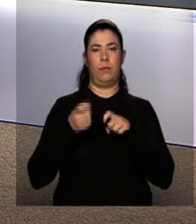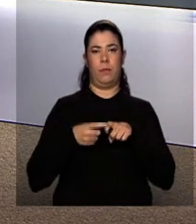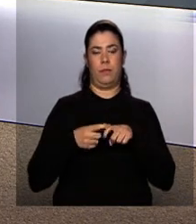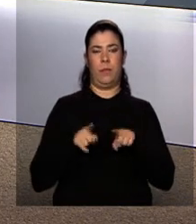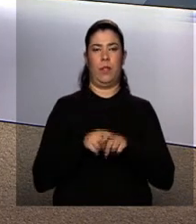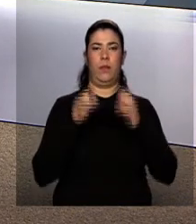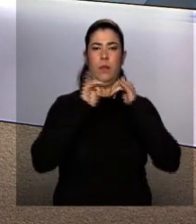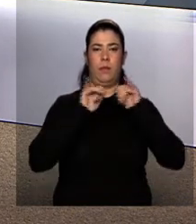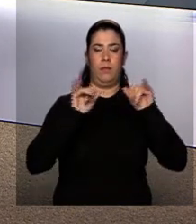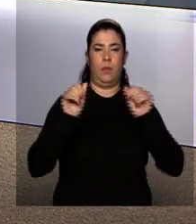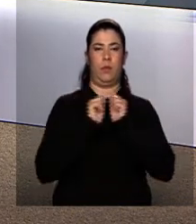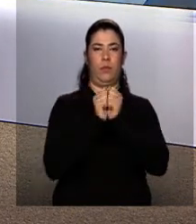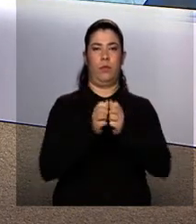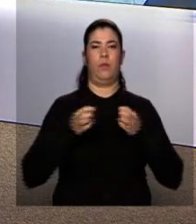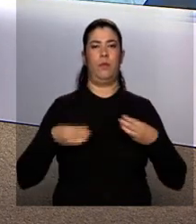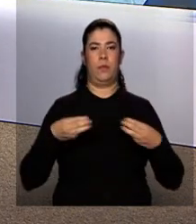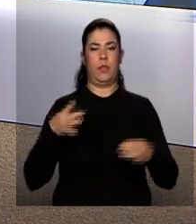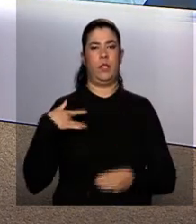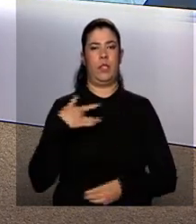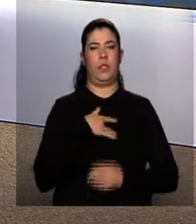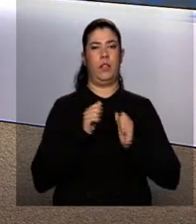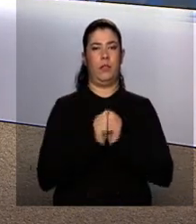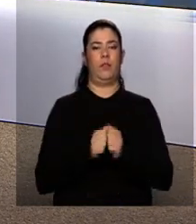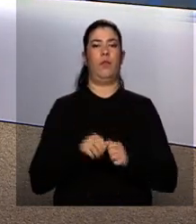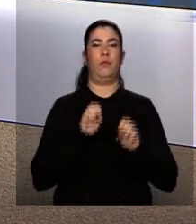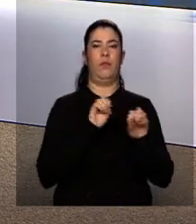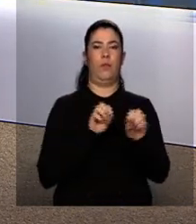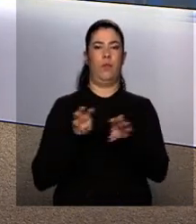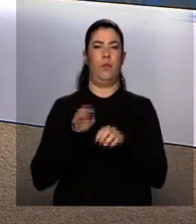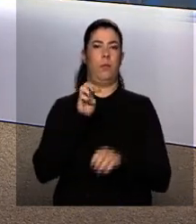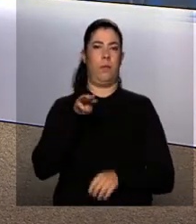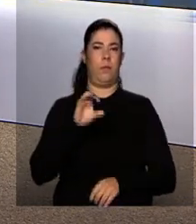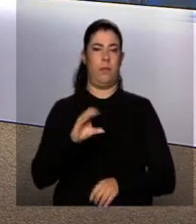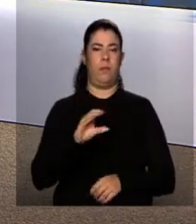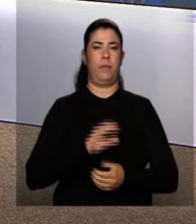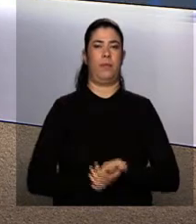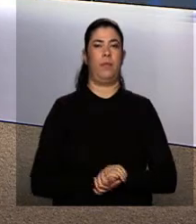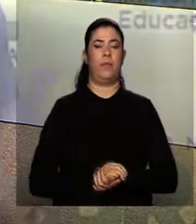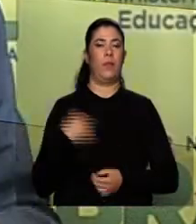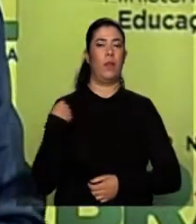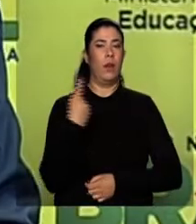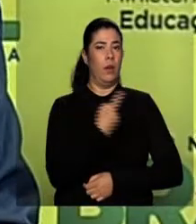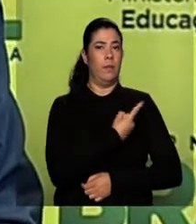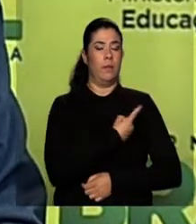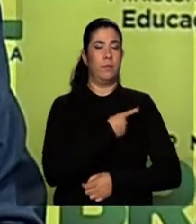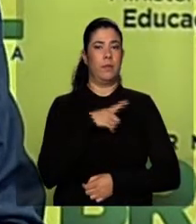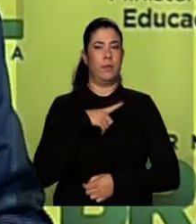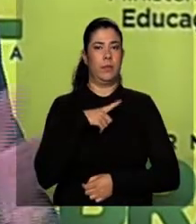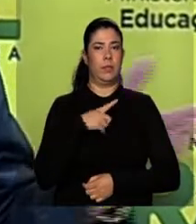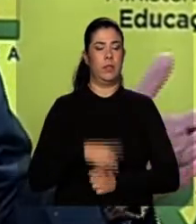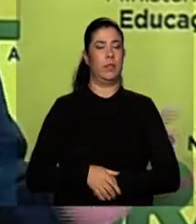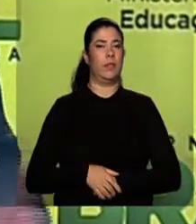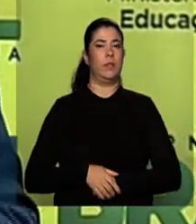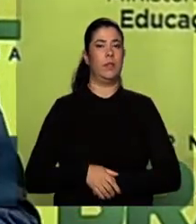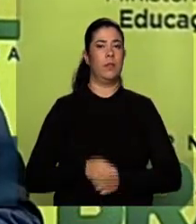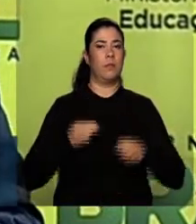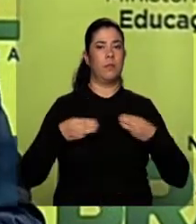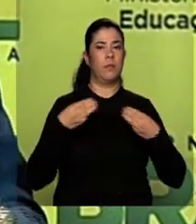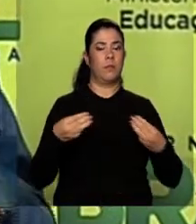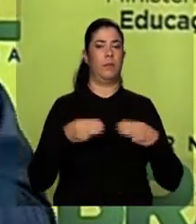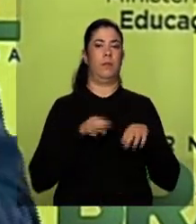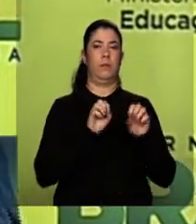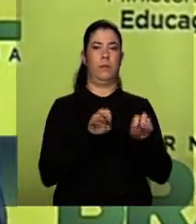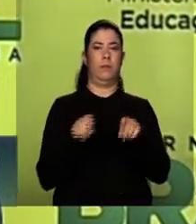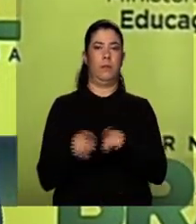da Saúde e da Educação. Vamos acompanhar. Para nós, do Ministério da Educação e para todo o Brasil, é muito importante, um prazer termos